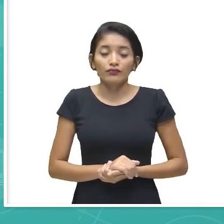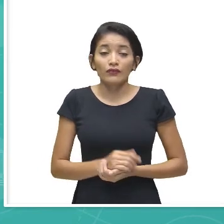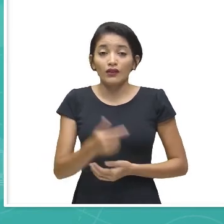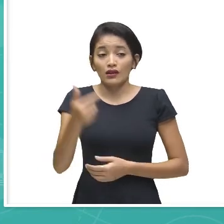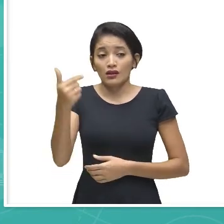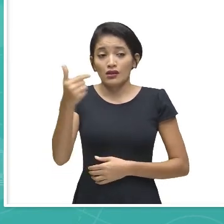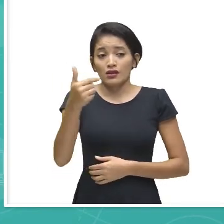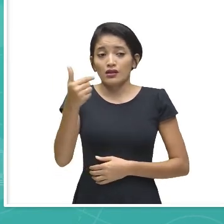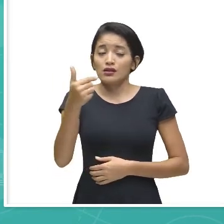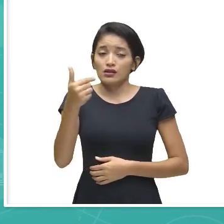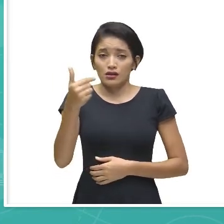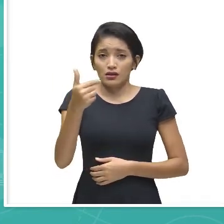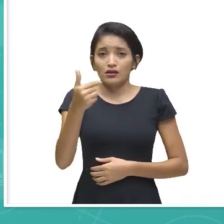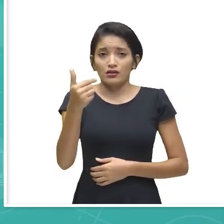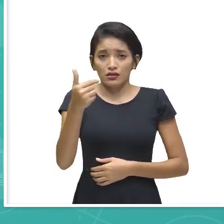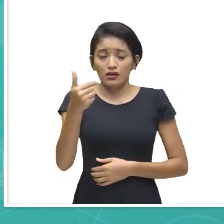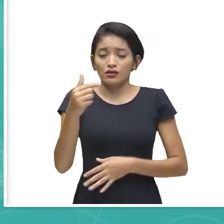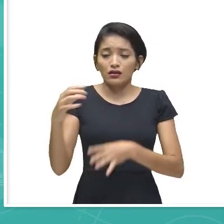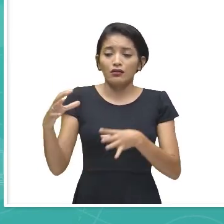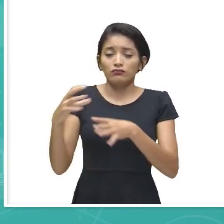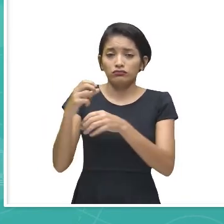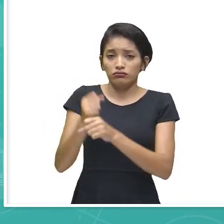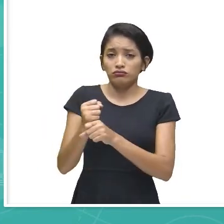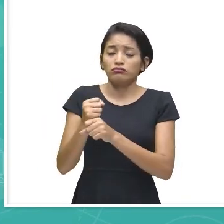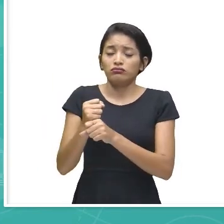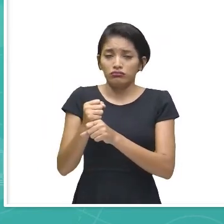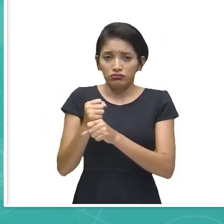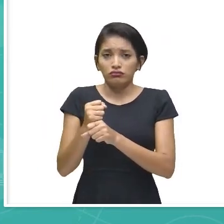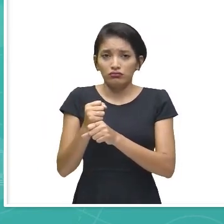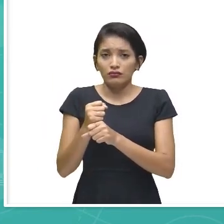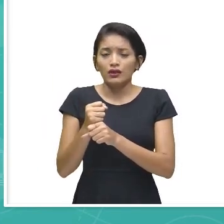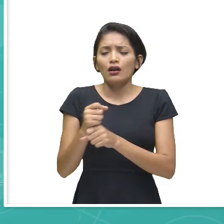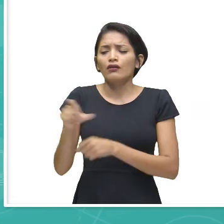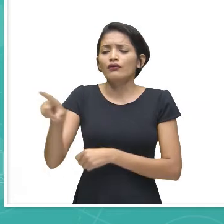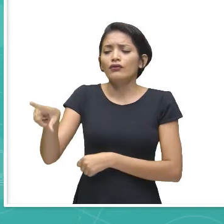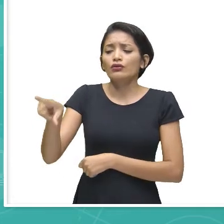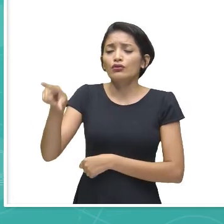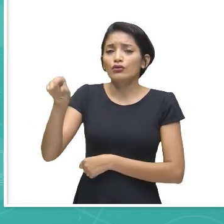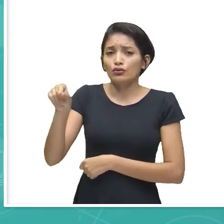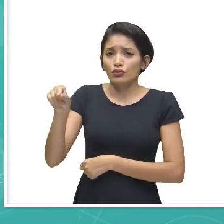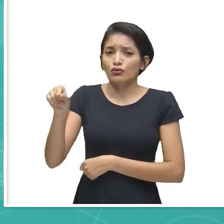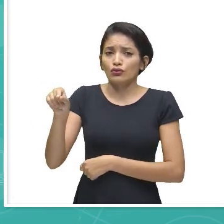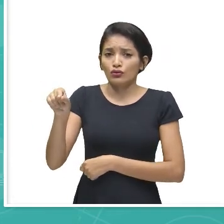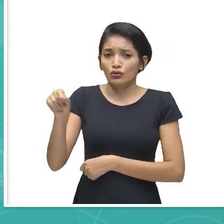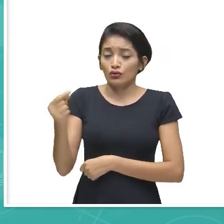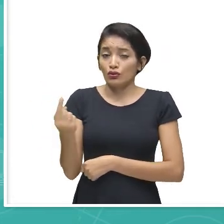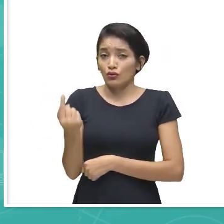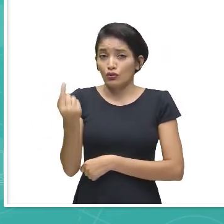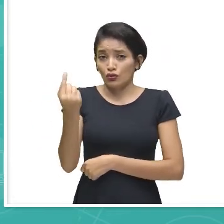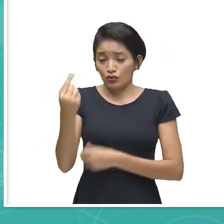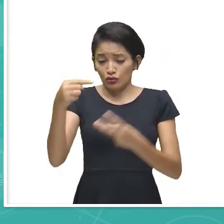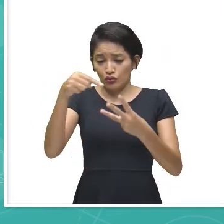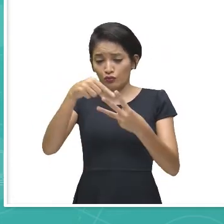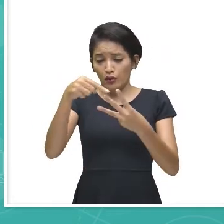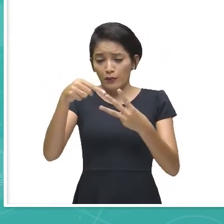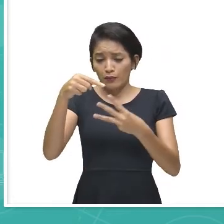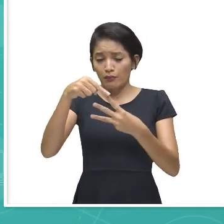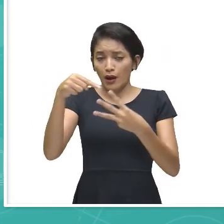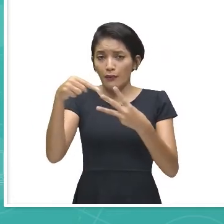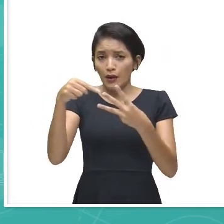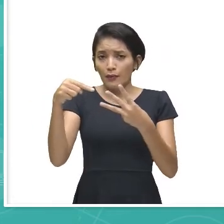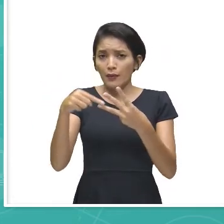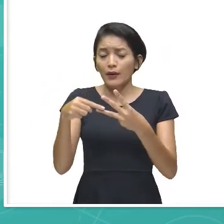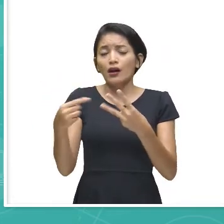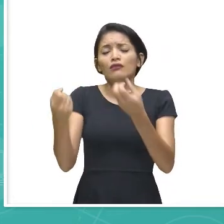vocês conhecem melhor sobre os somatotipos, vocês vão escolher um dos somatotipos e vão